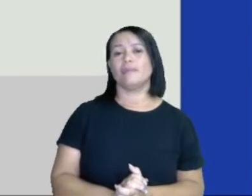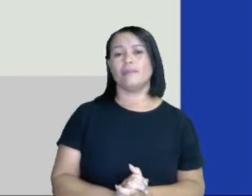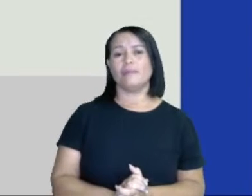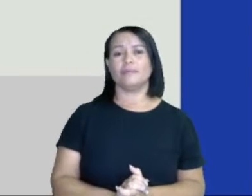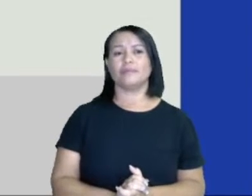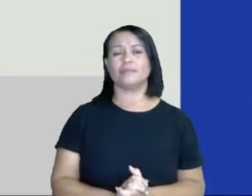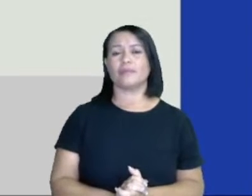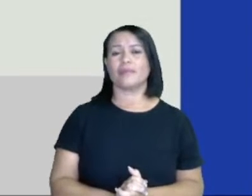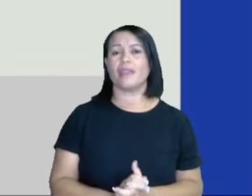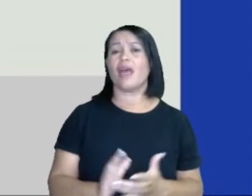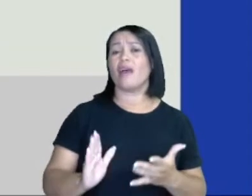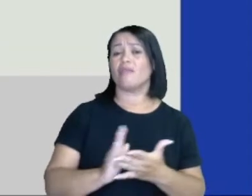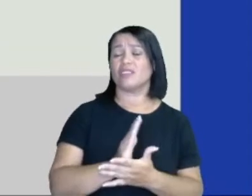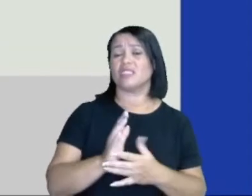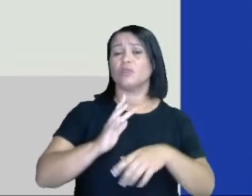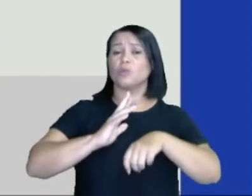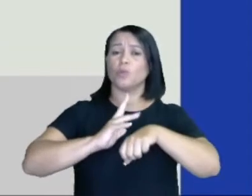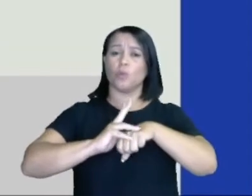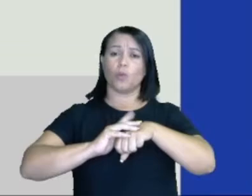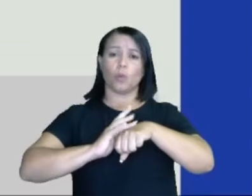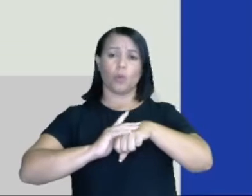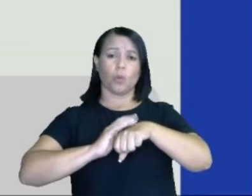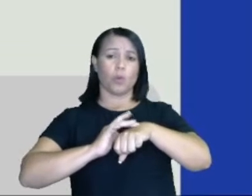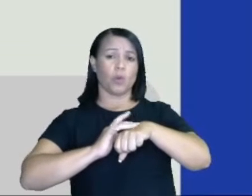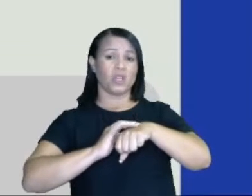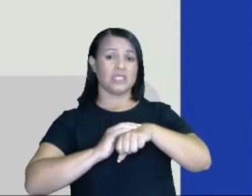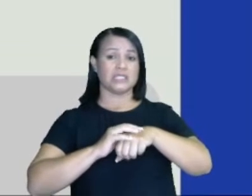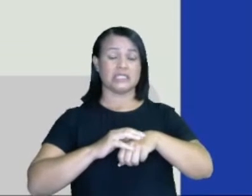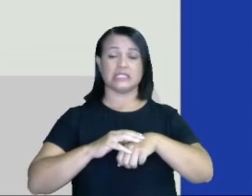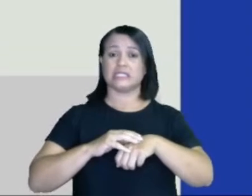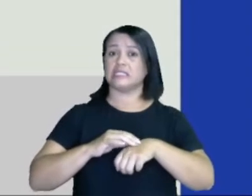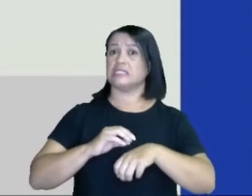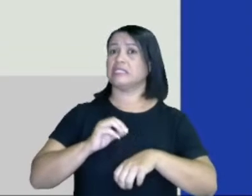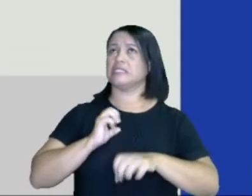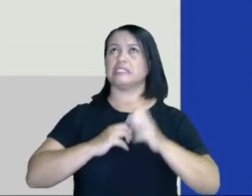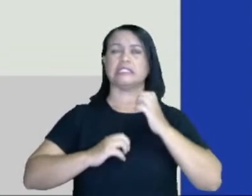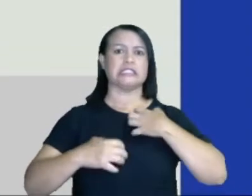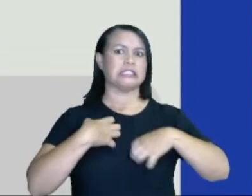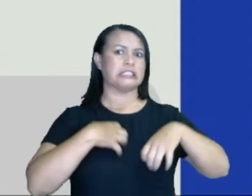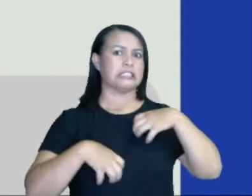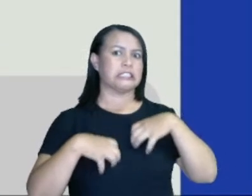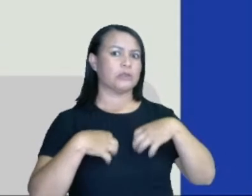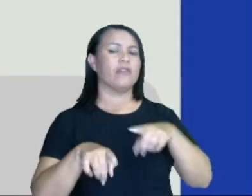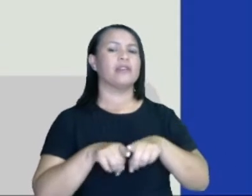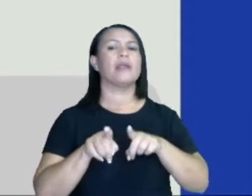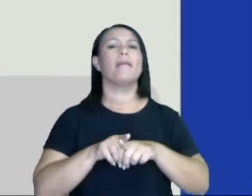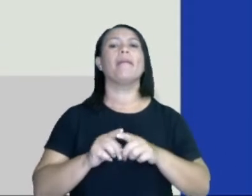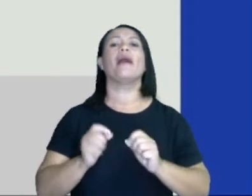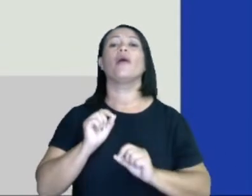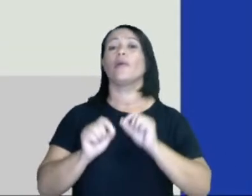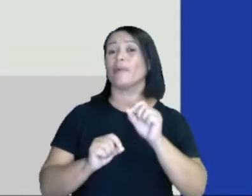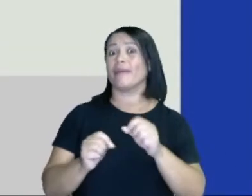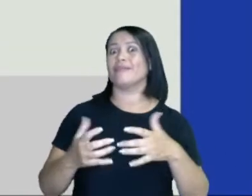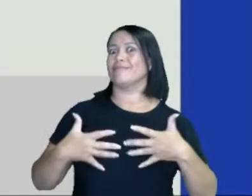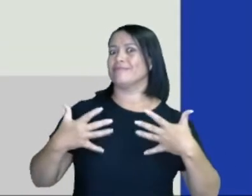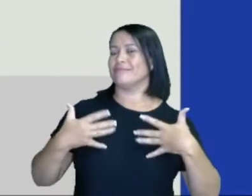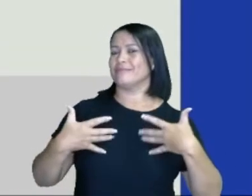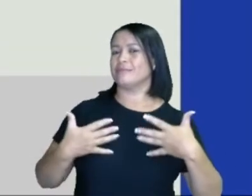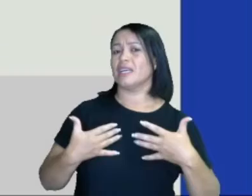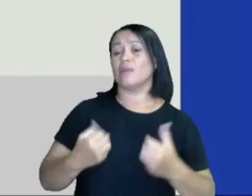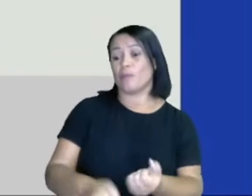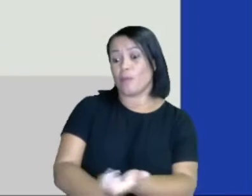Mareado, enfermo, estressado, emocionado, entusiasmado,